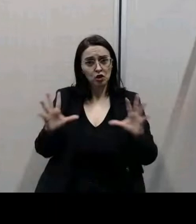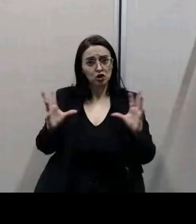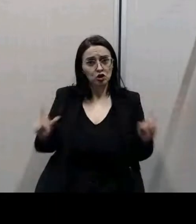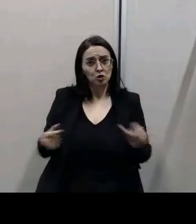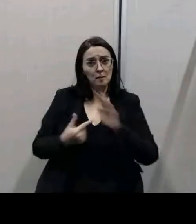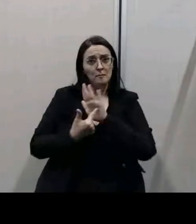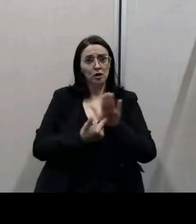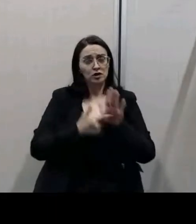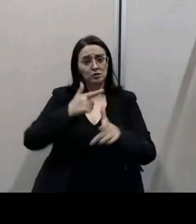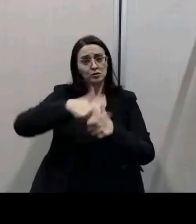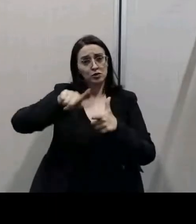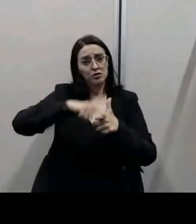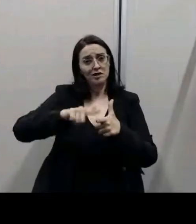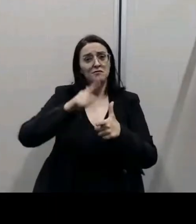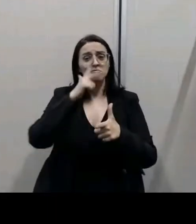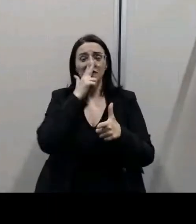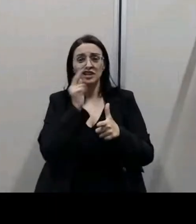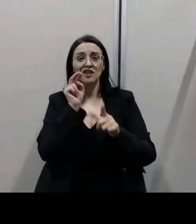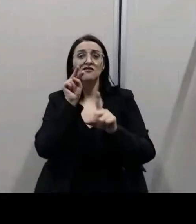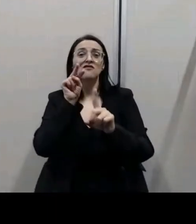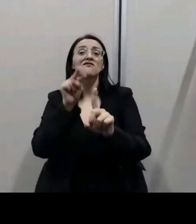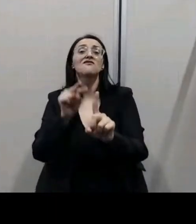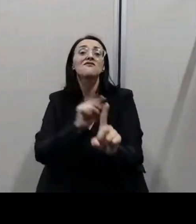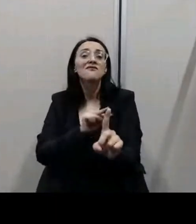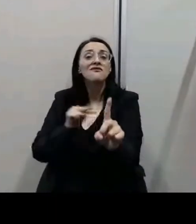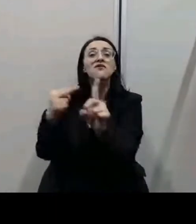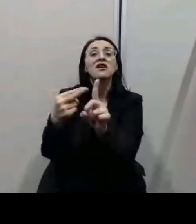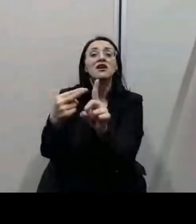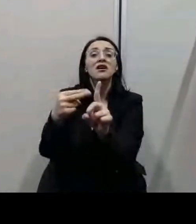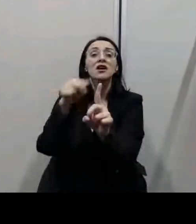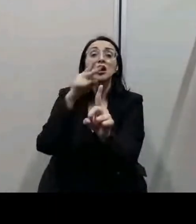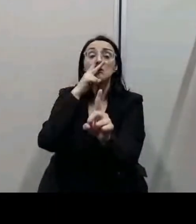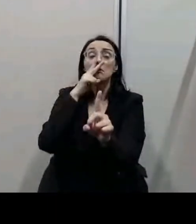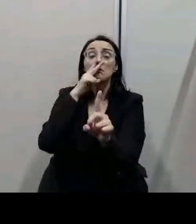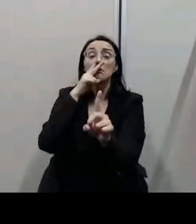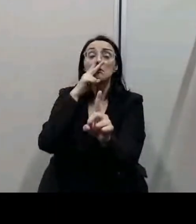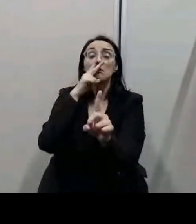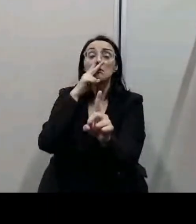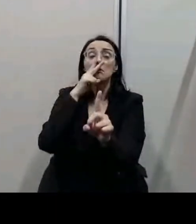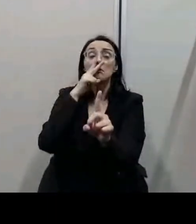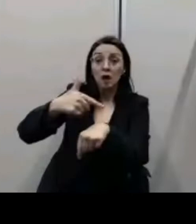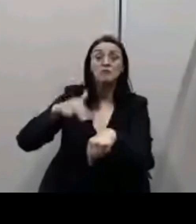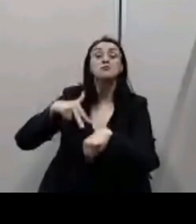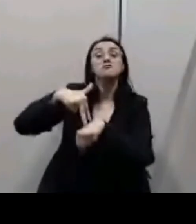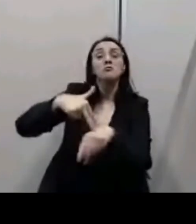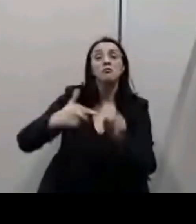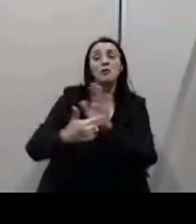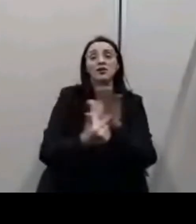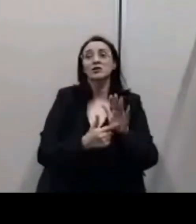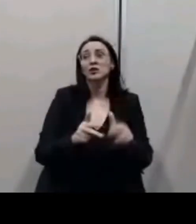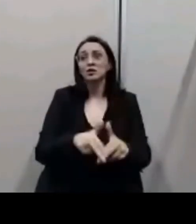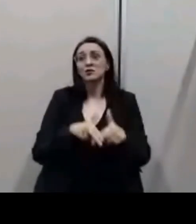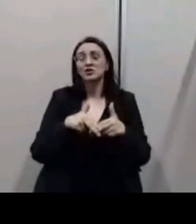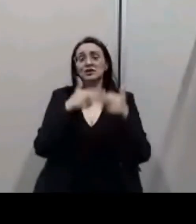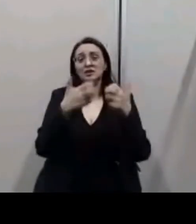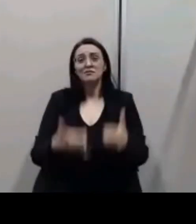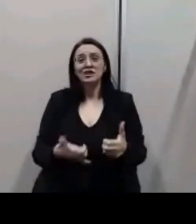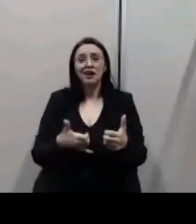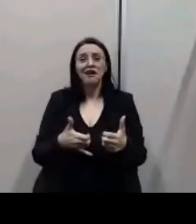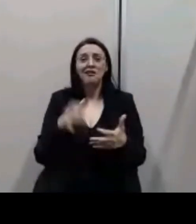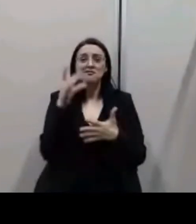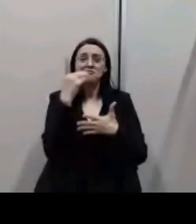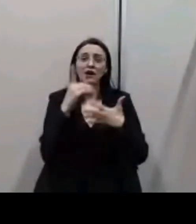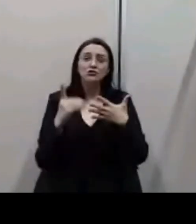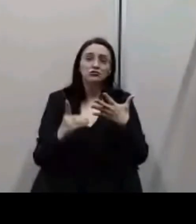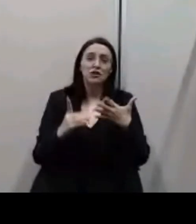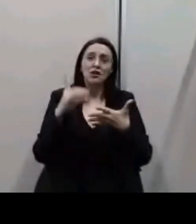tona o problema, a gente, de alguma forma, dá voz a quem normalmente não consegue ter voz. Exatamente. É por isso que eu gosto tanto de falar sobre os dados num